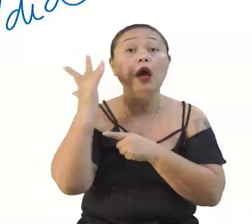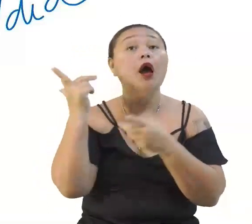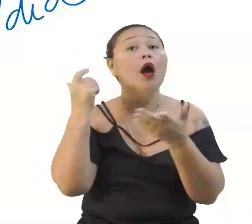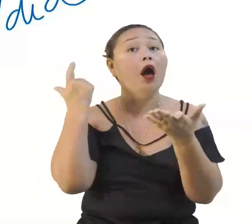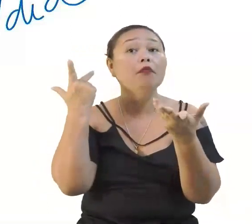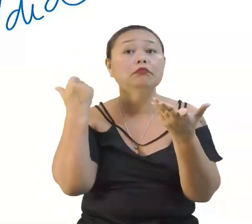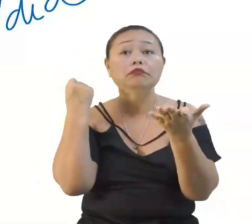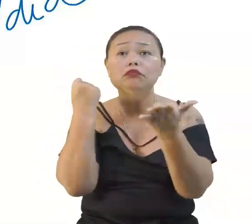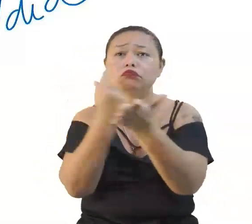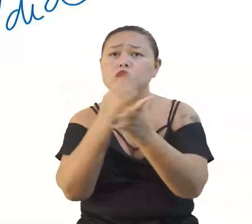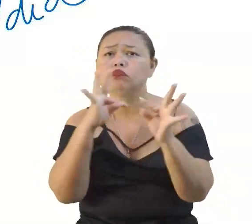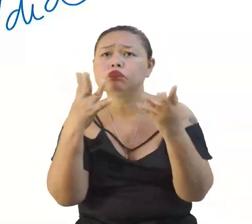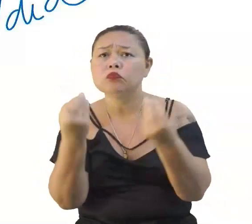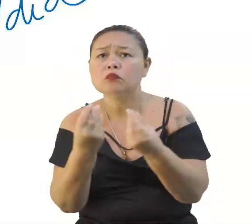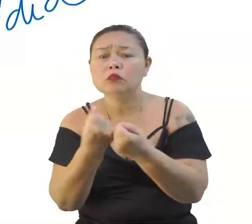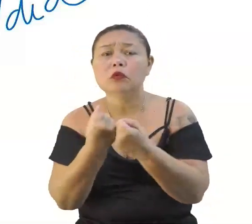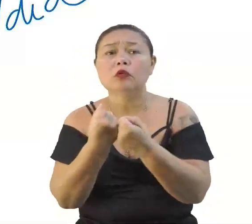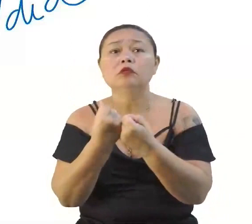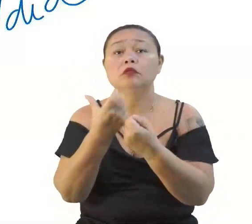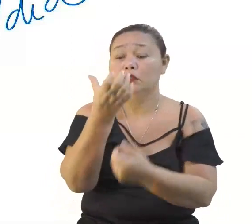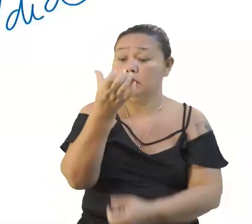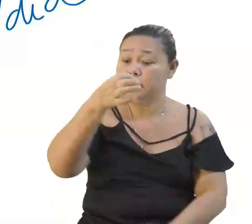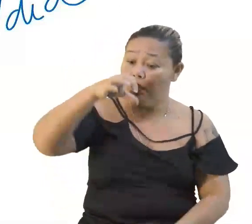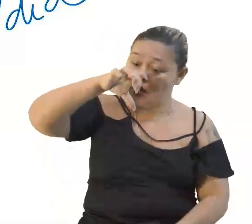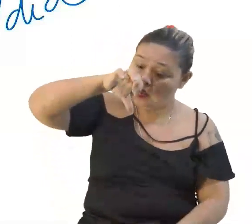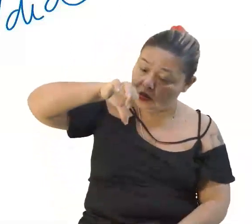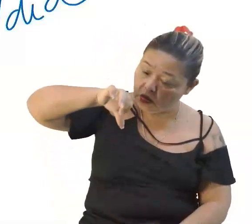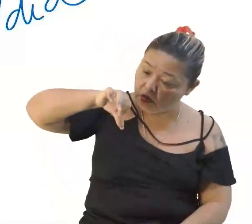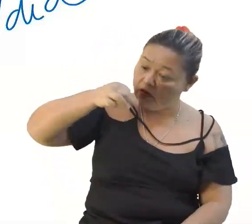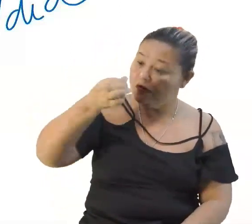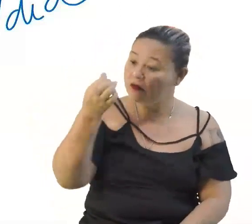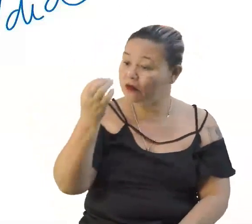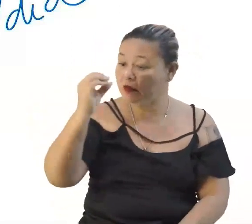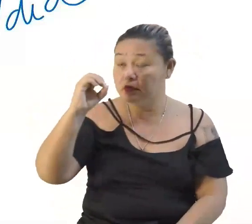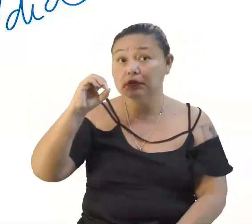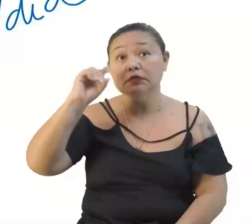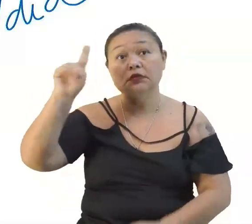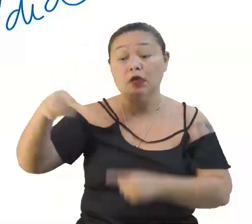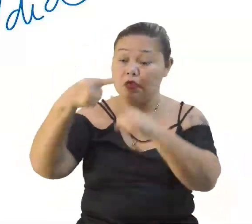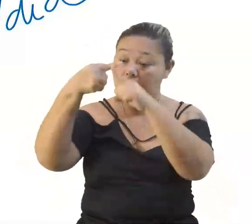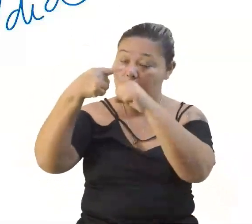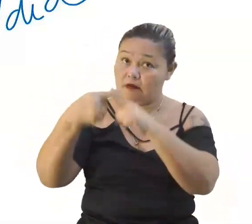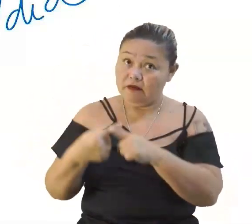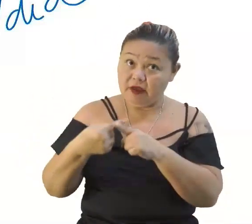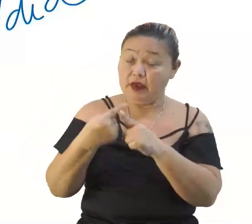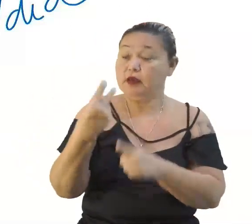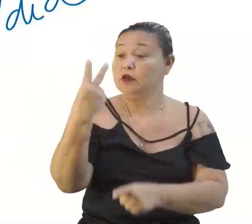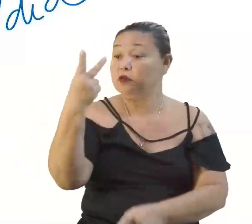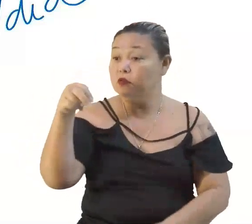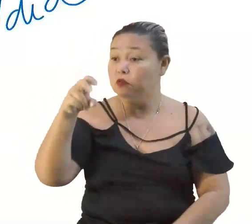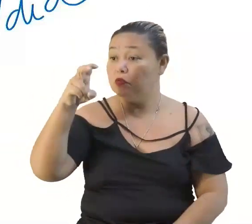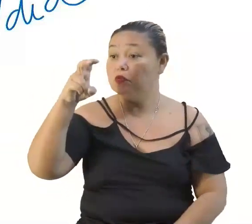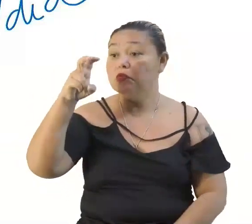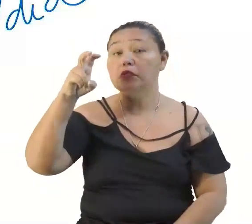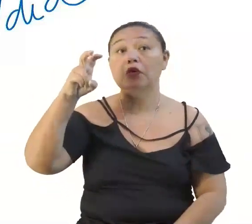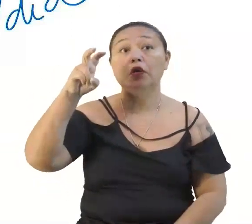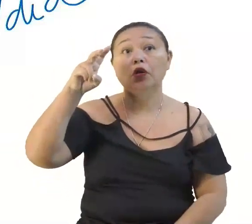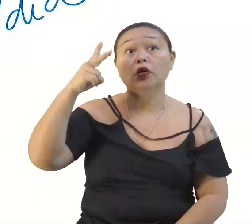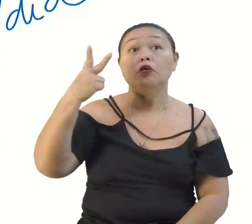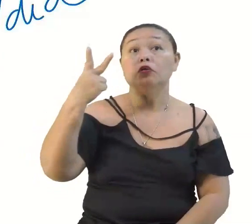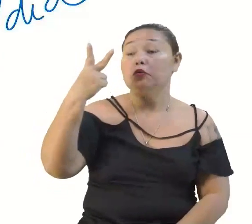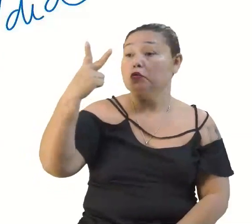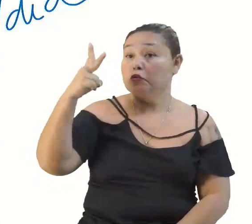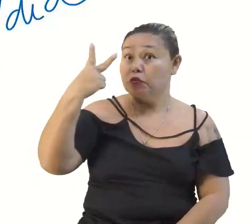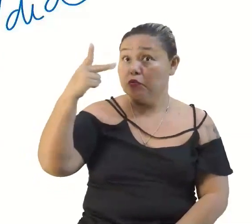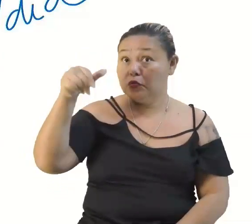arrecadação, a gente vai ter que fazer o quê? 960 vezes 2,10. Vezes o 2,10, que é o preço do leite. médio, né? Olha Então que já